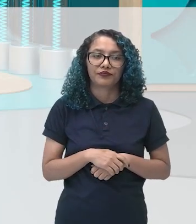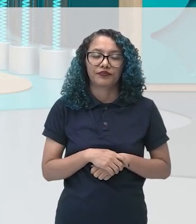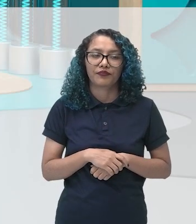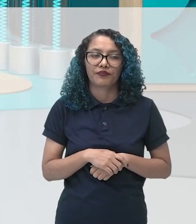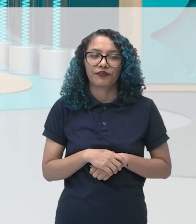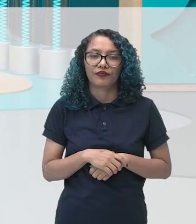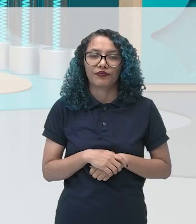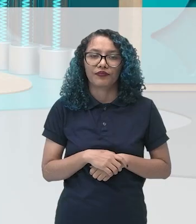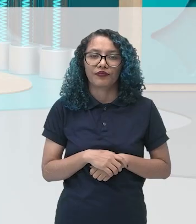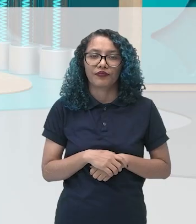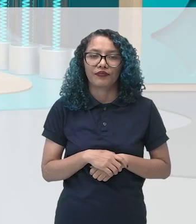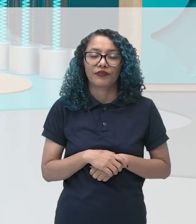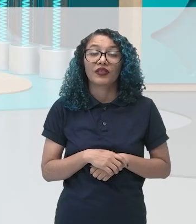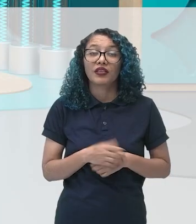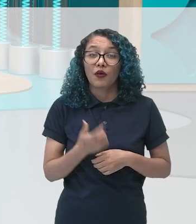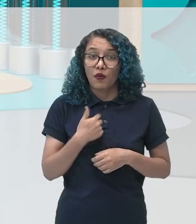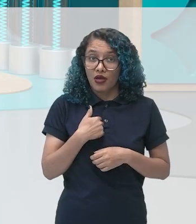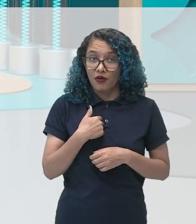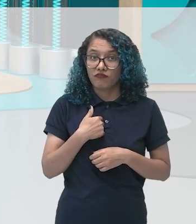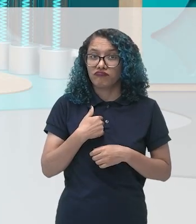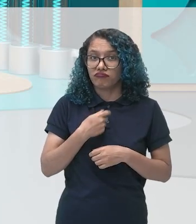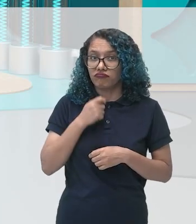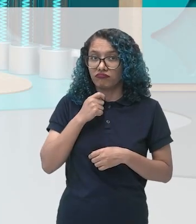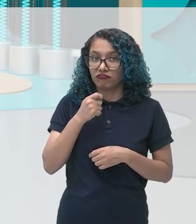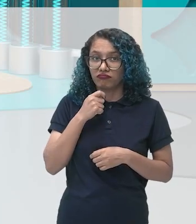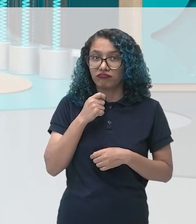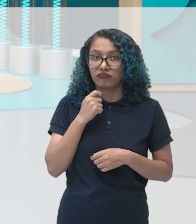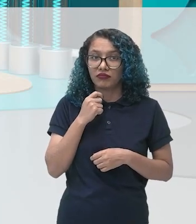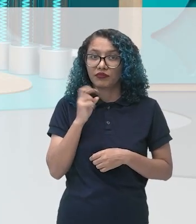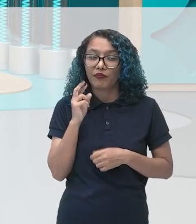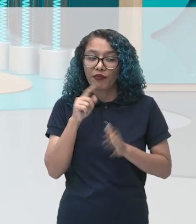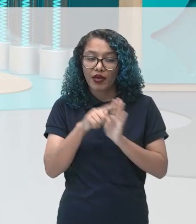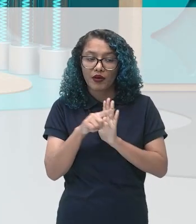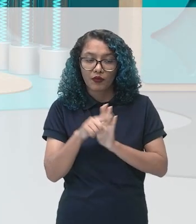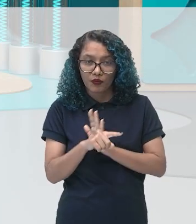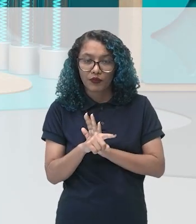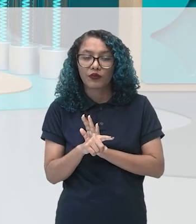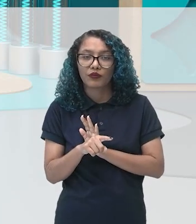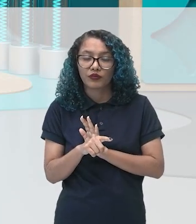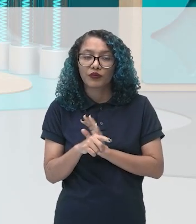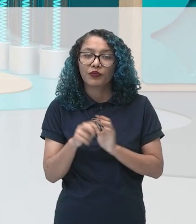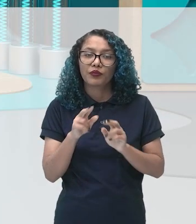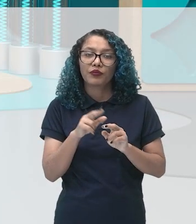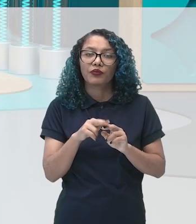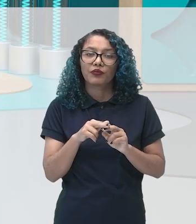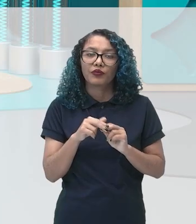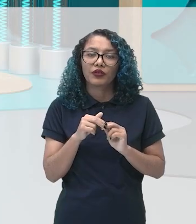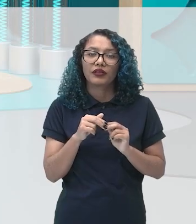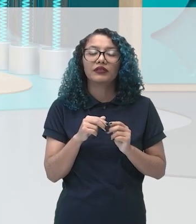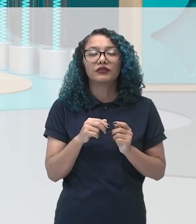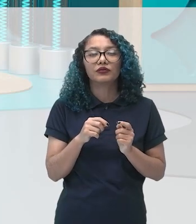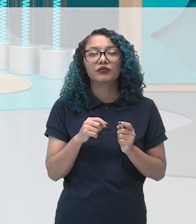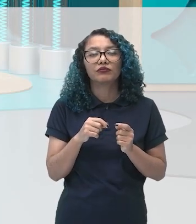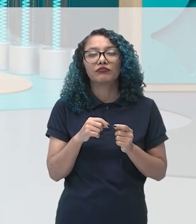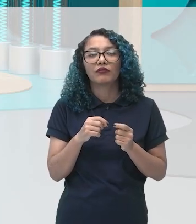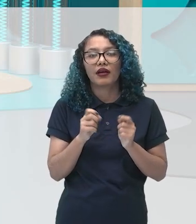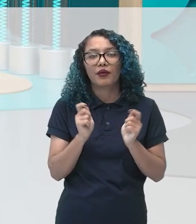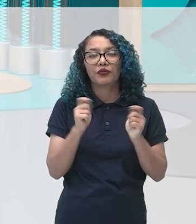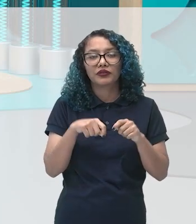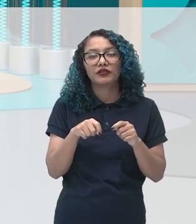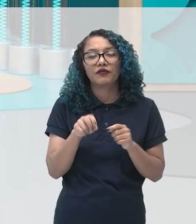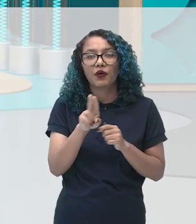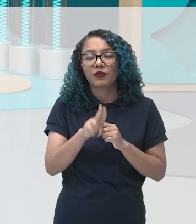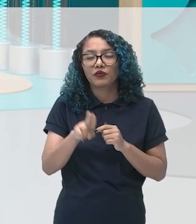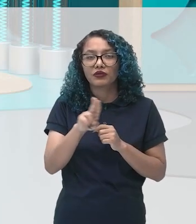entrevistadora, a entrevistadora, tinha uma proximidade, então era possível ali utilizar o pronome